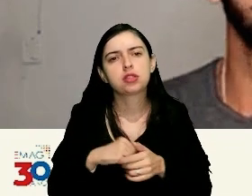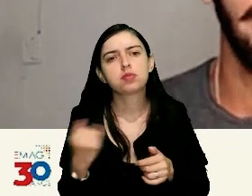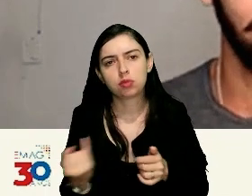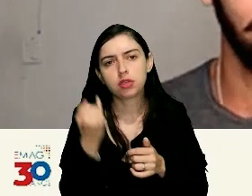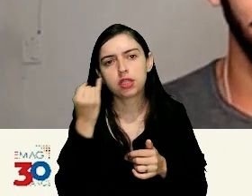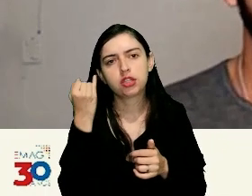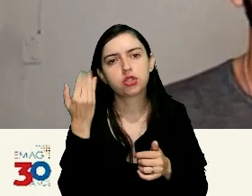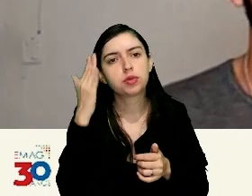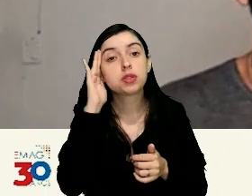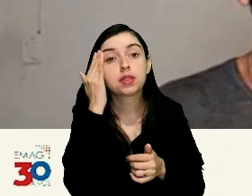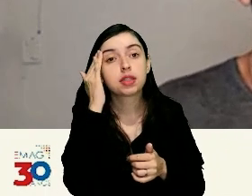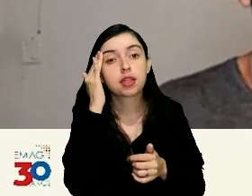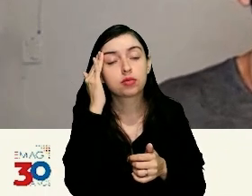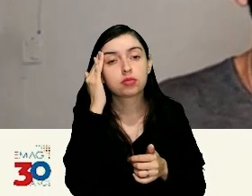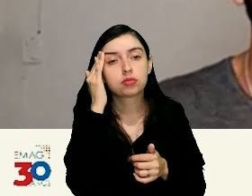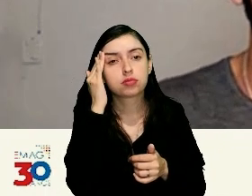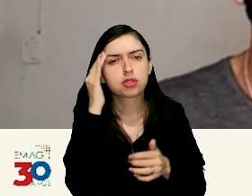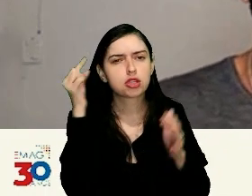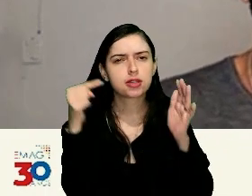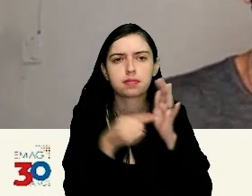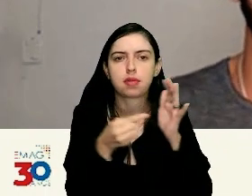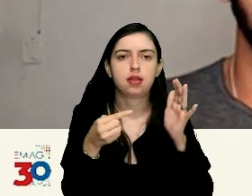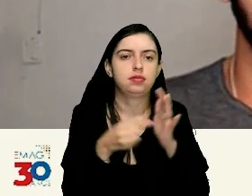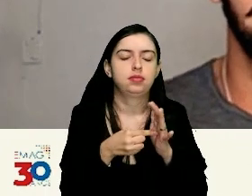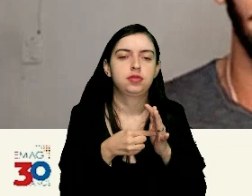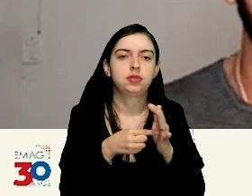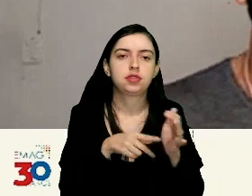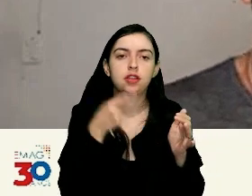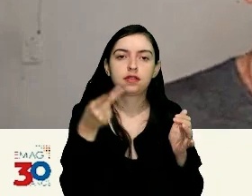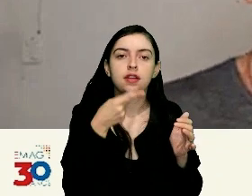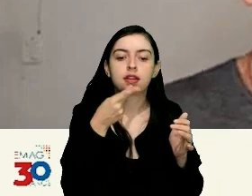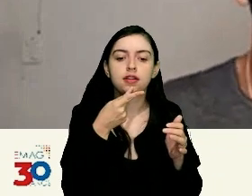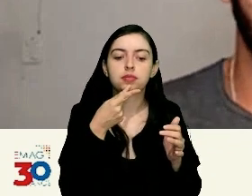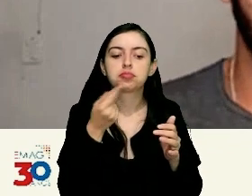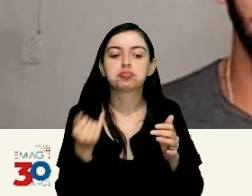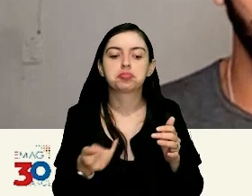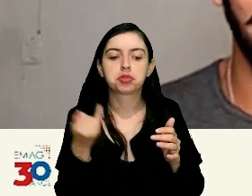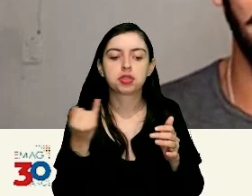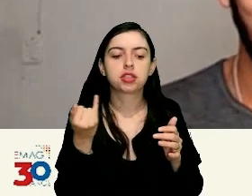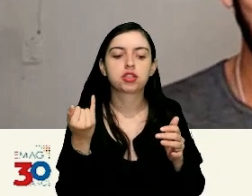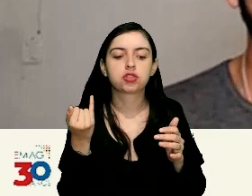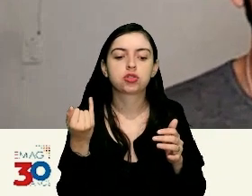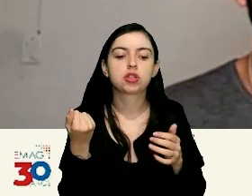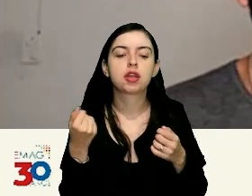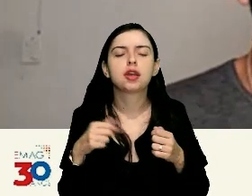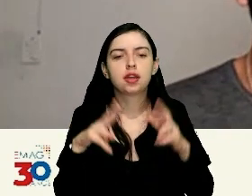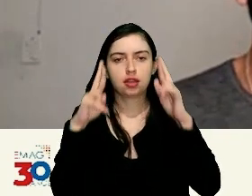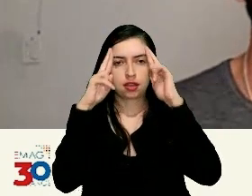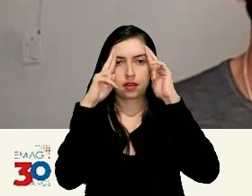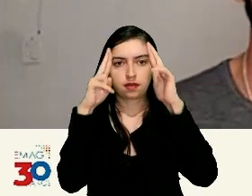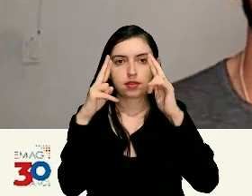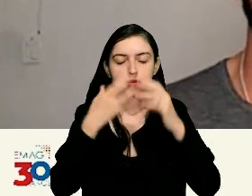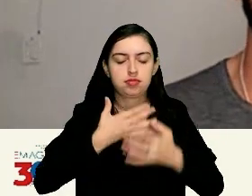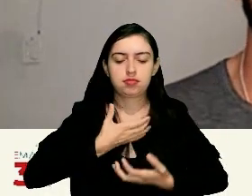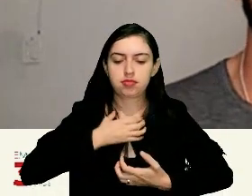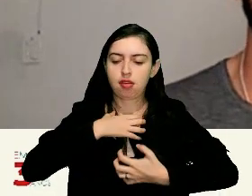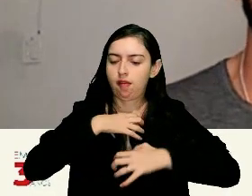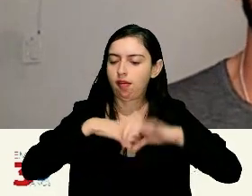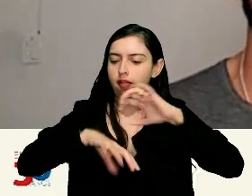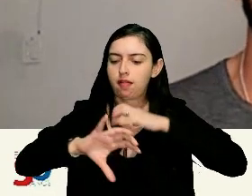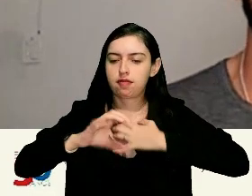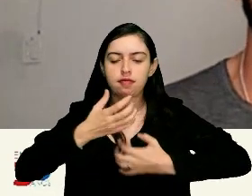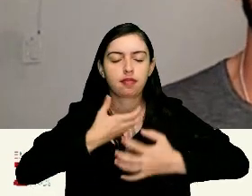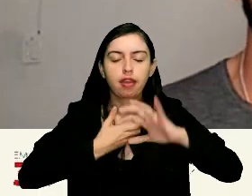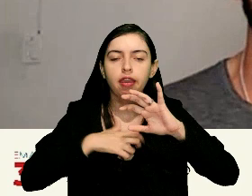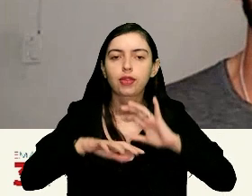esses impactos, quando a gente fala principalmente em responsabilidade e quando a gente fala em afeto, né, que são os pilares desse nosso